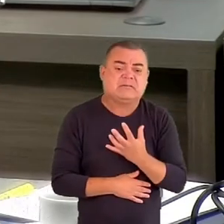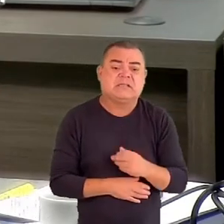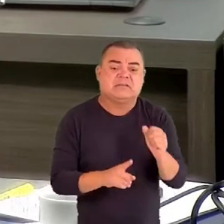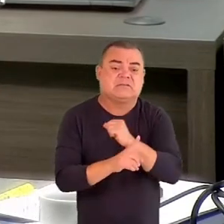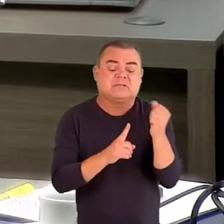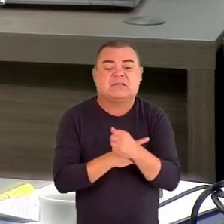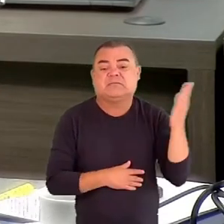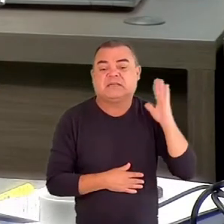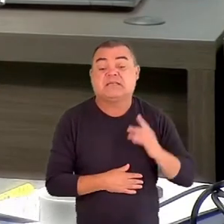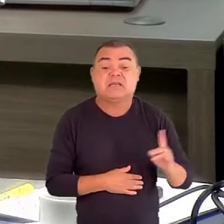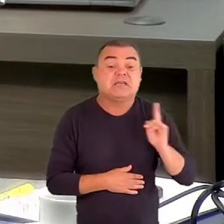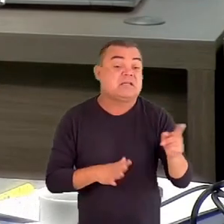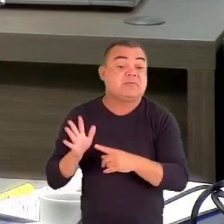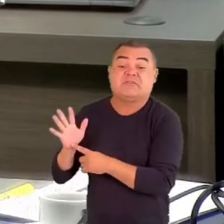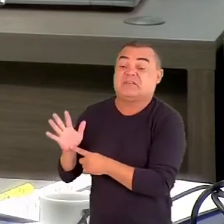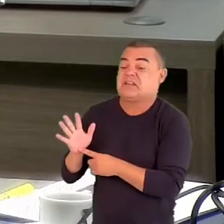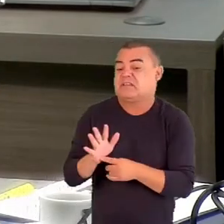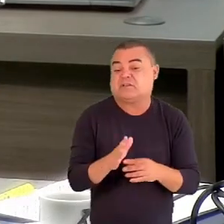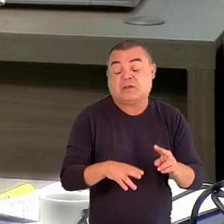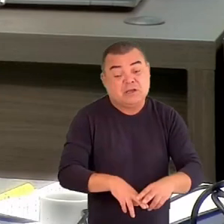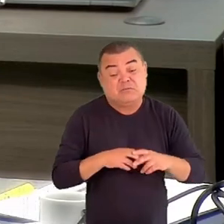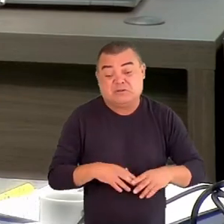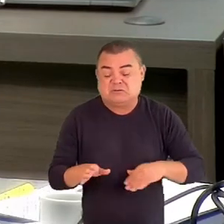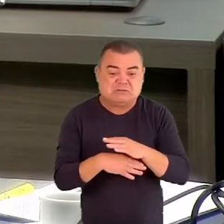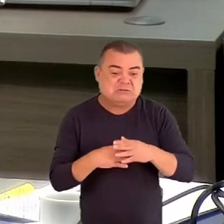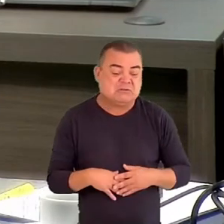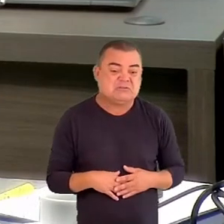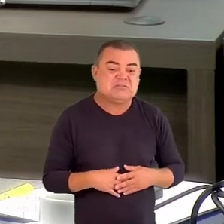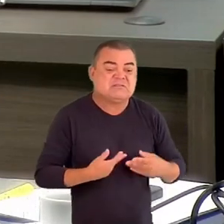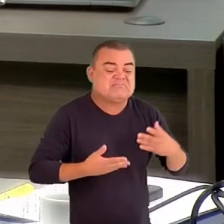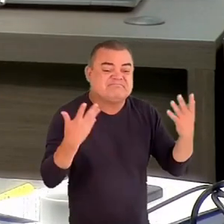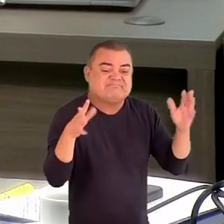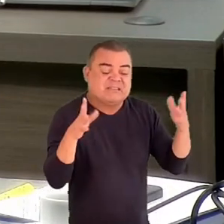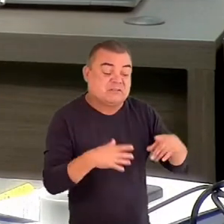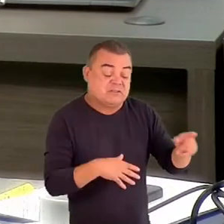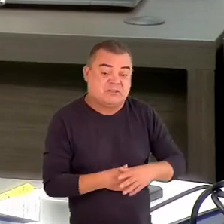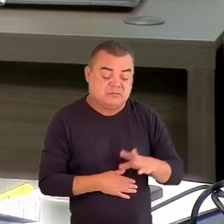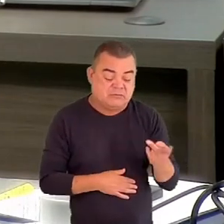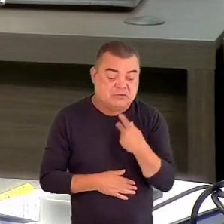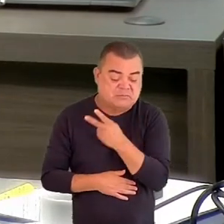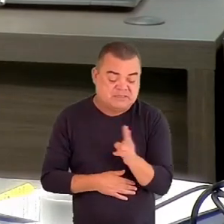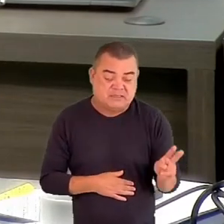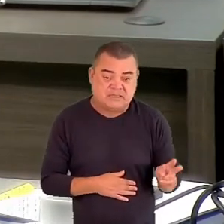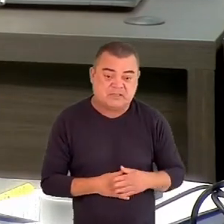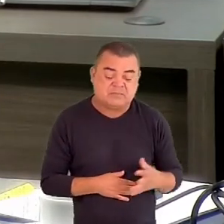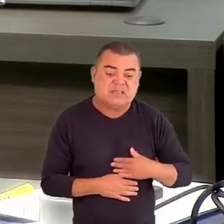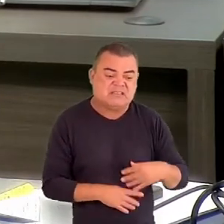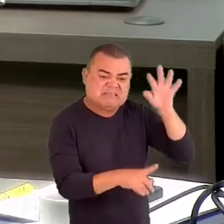não se manifestasse, por isso todos os elogios à iniciativa do nosso presidente, a esse ataque